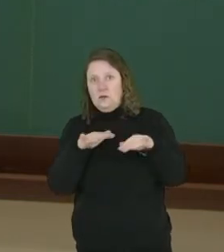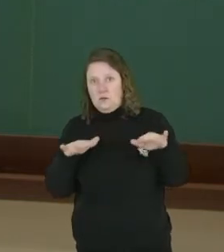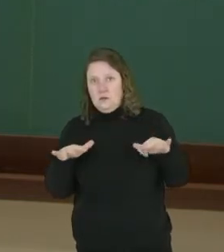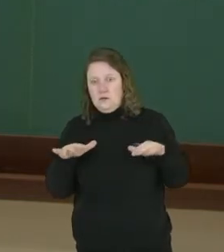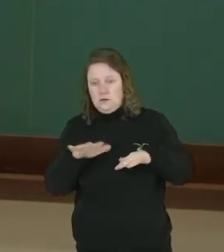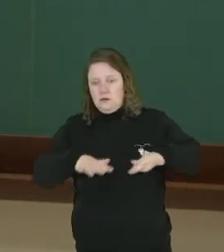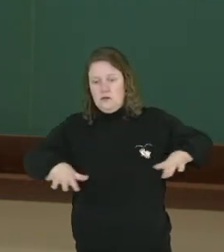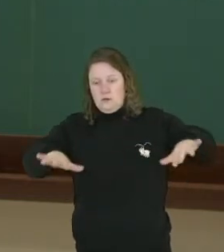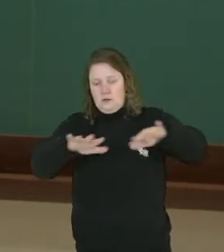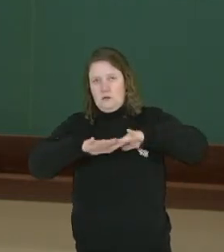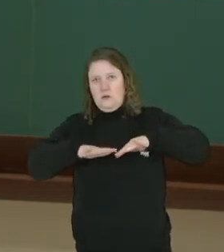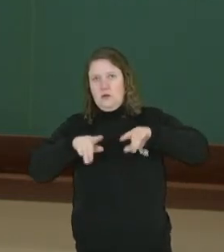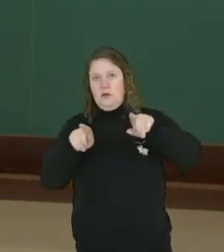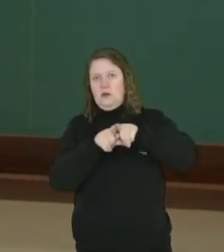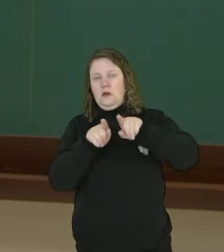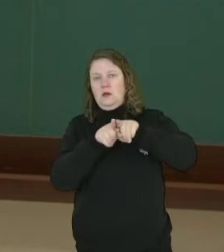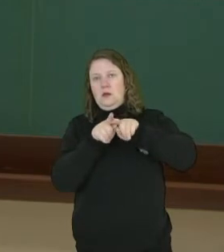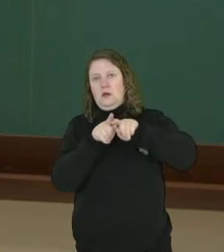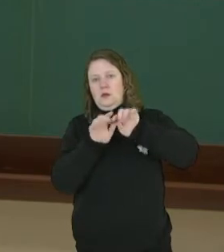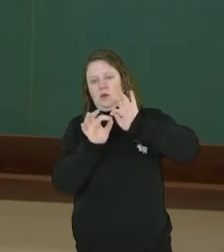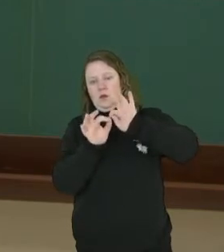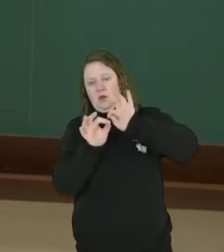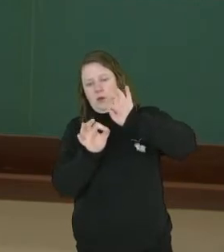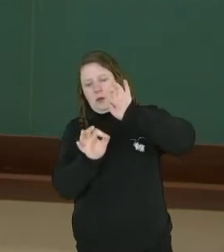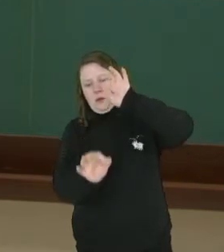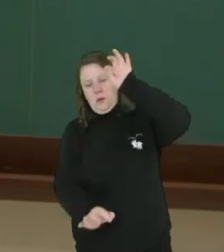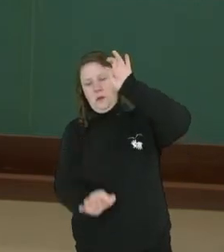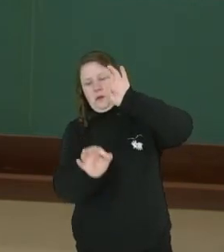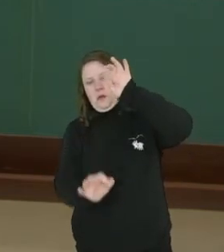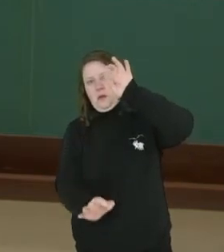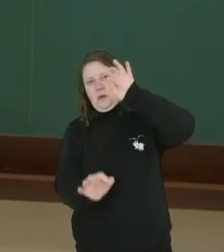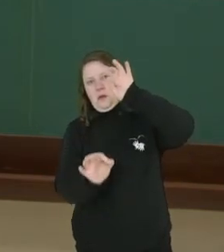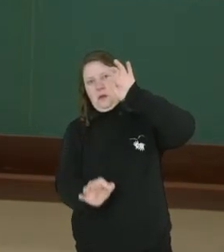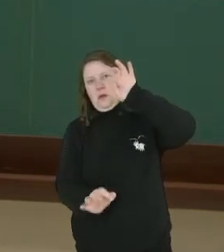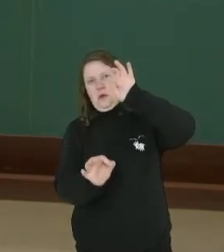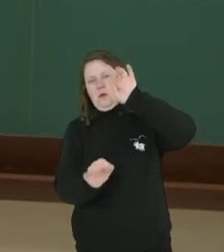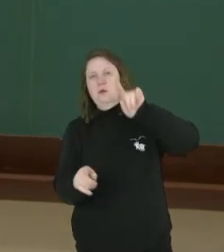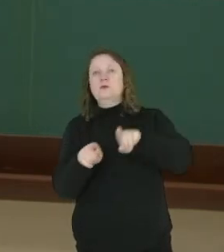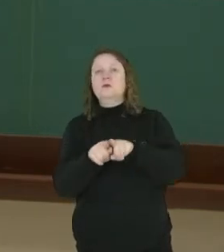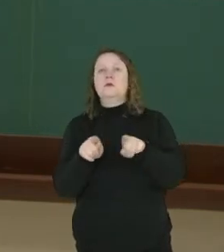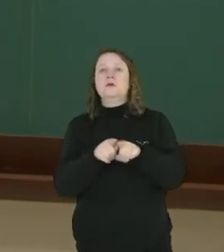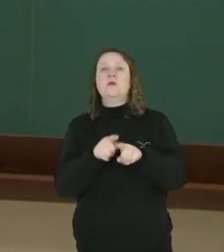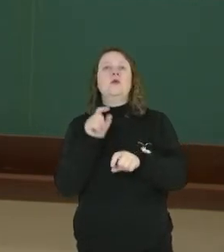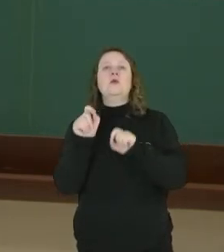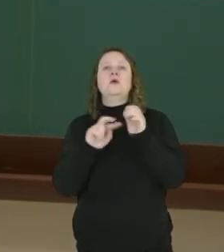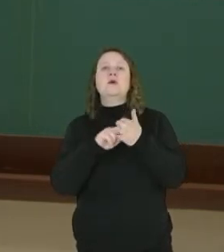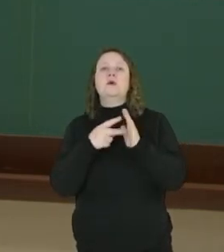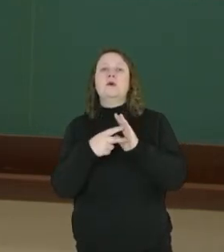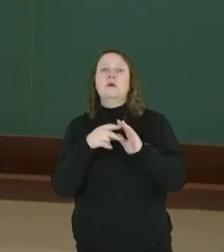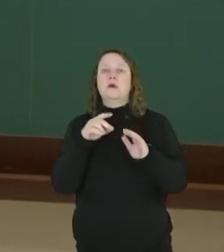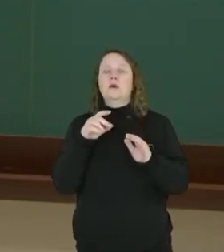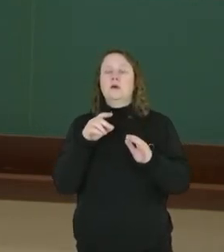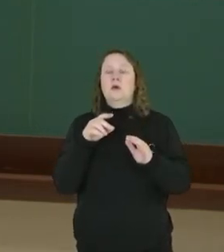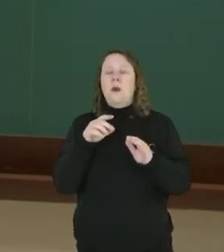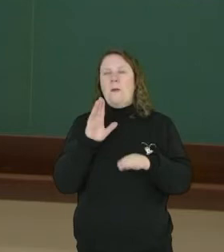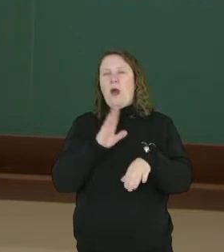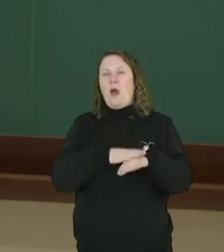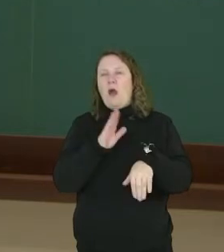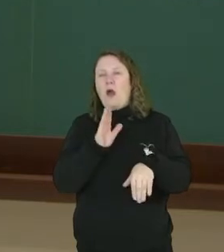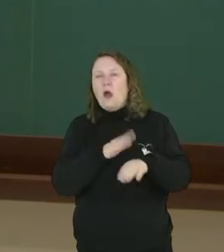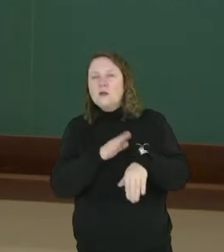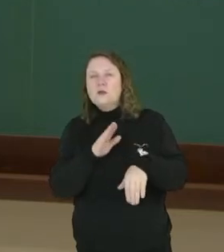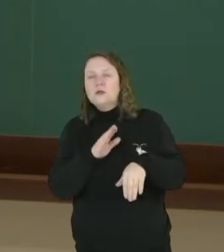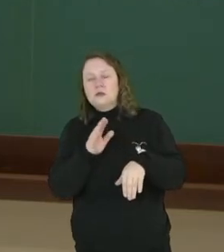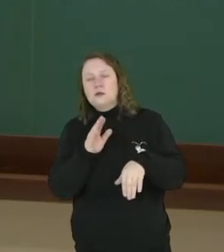da corda, certo? Que se comporta como um elástico. Então, o que é distensão? É você aumentar essa